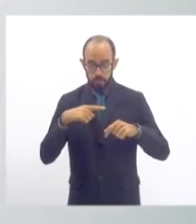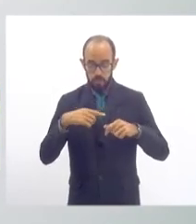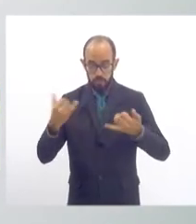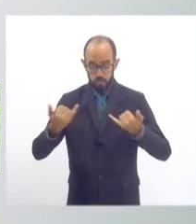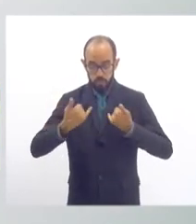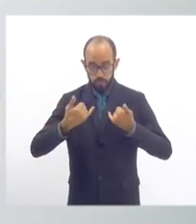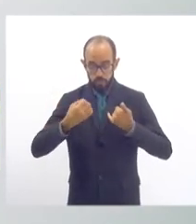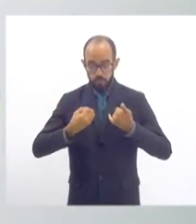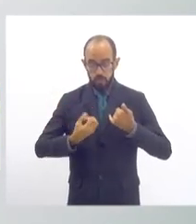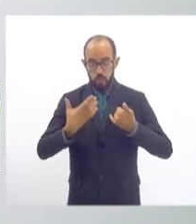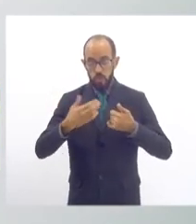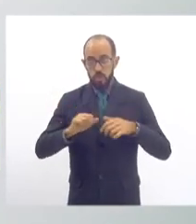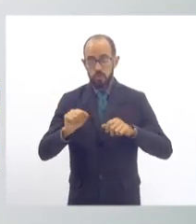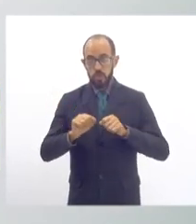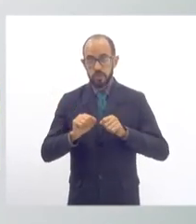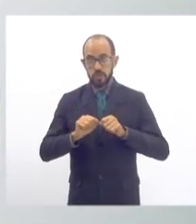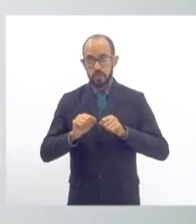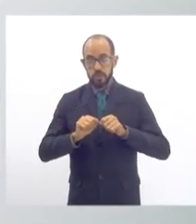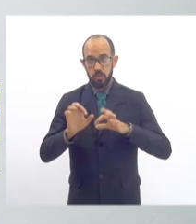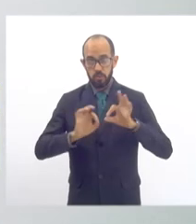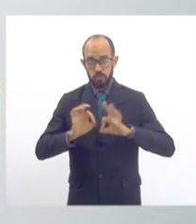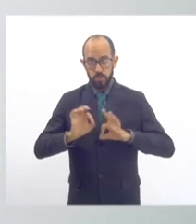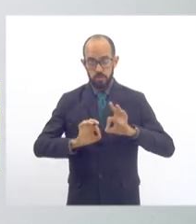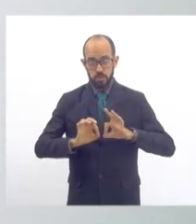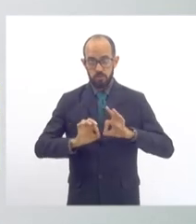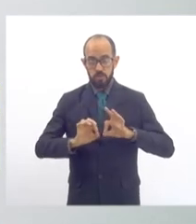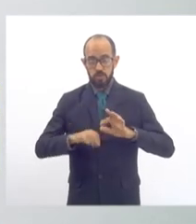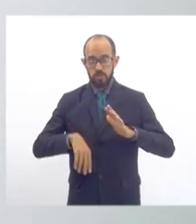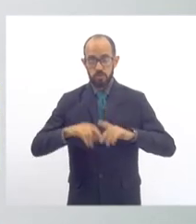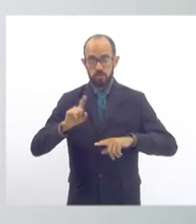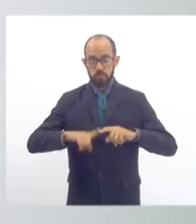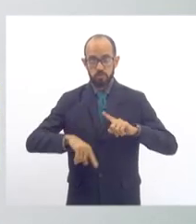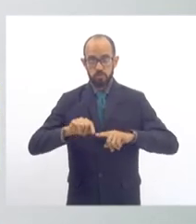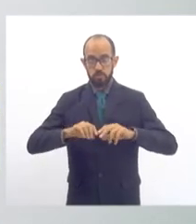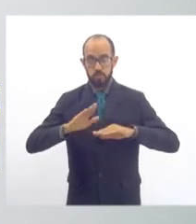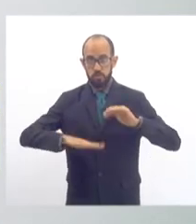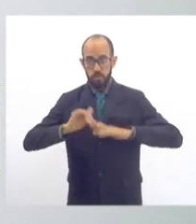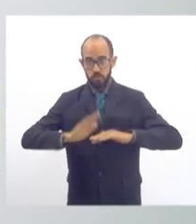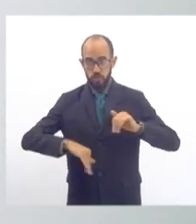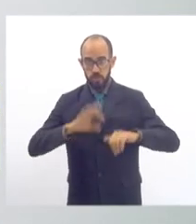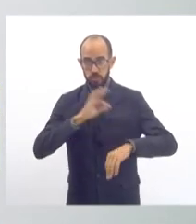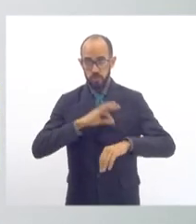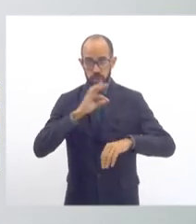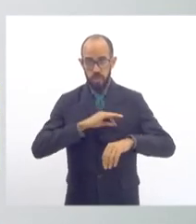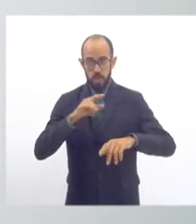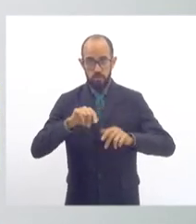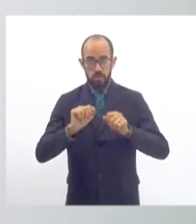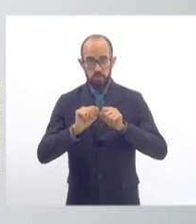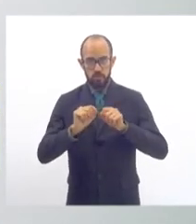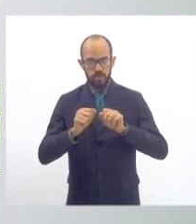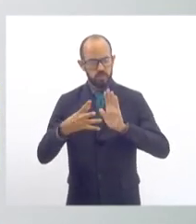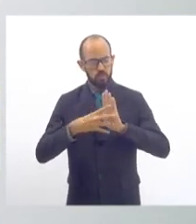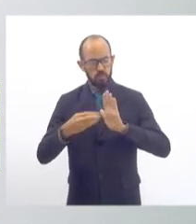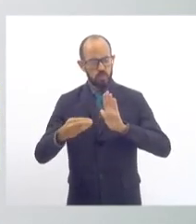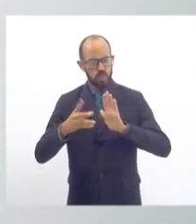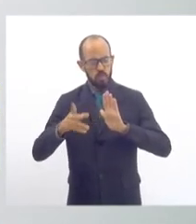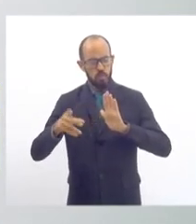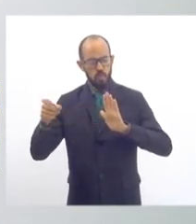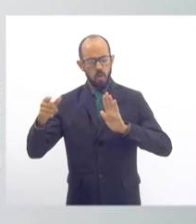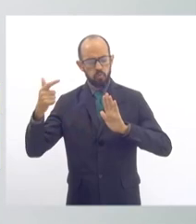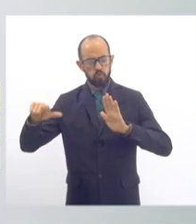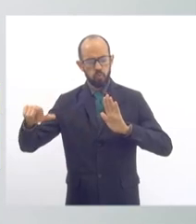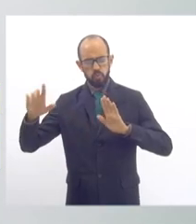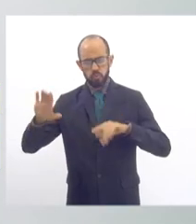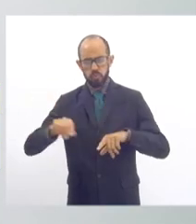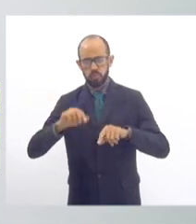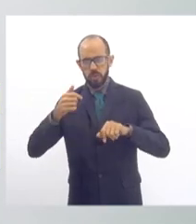plano de cargo e salário e já usar os termos de outros que já foram construídos para fazer na mesma configuração, até para não ter